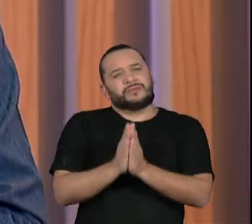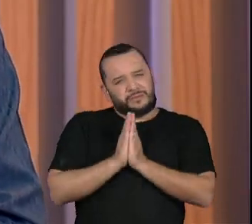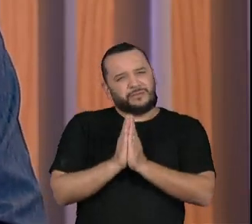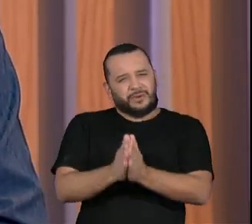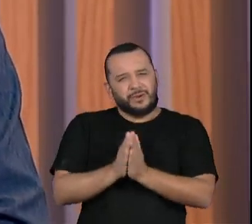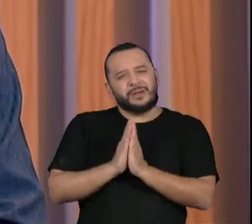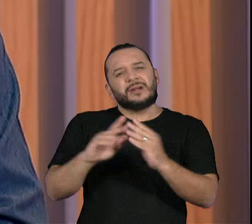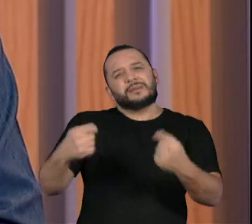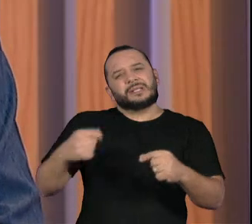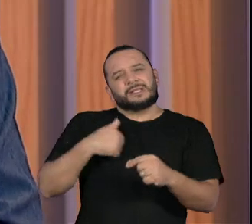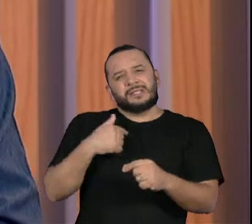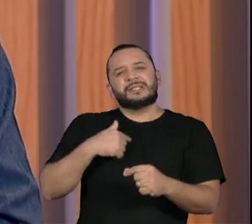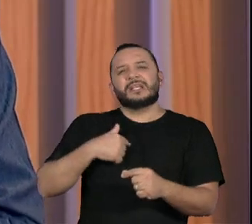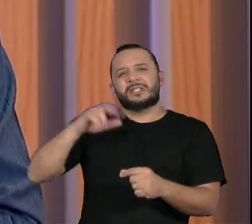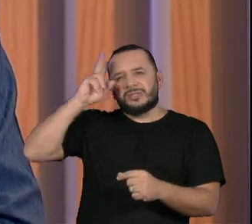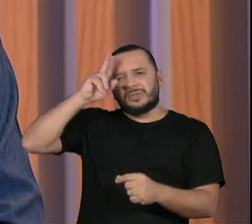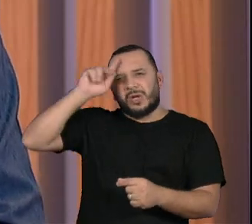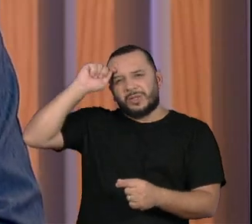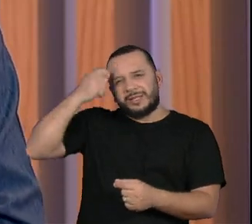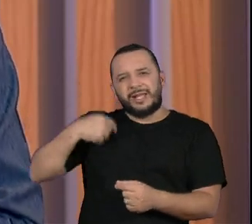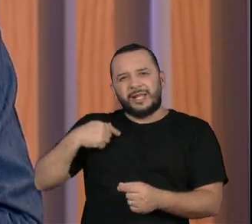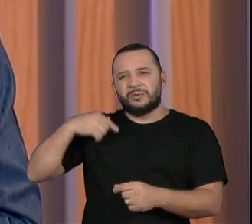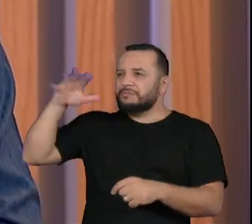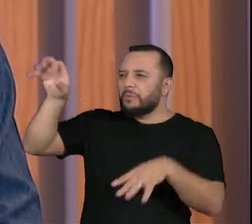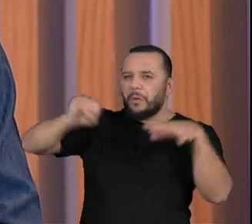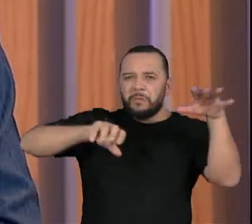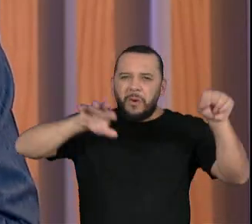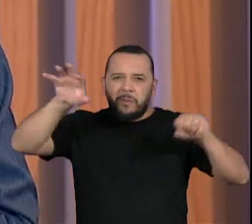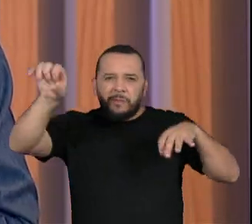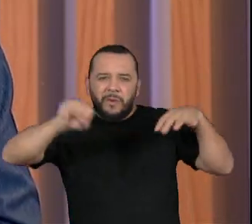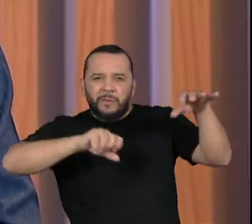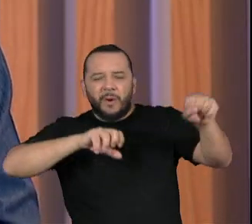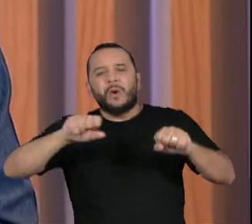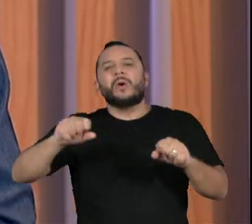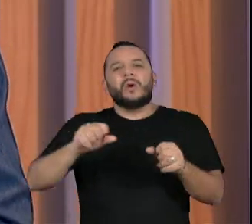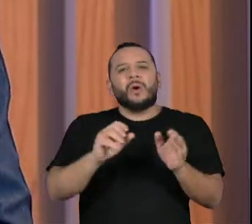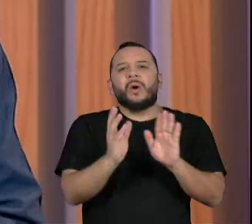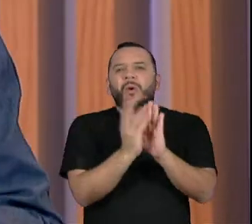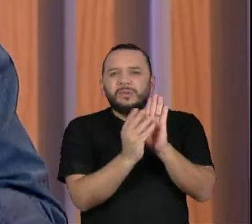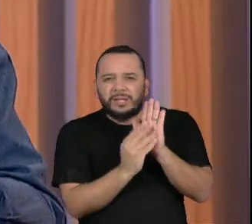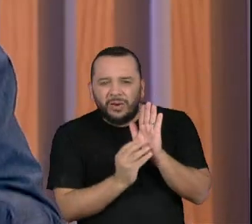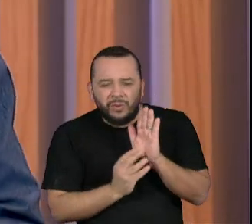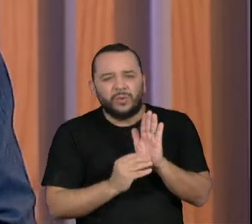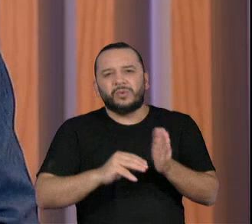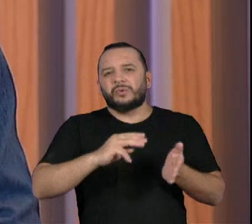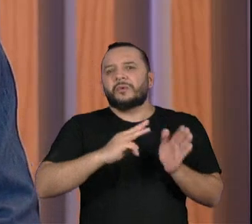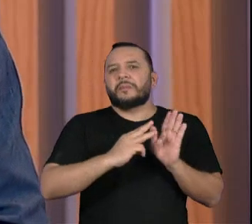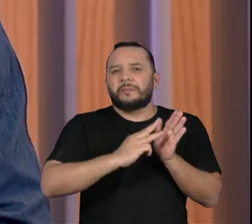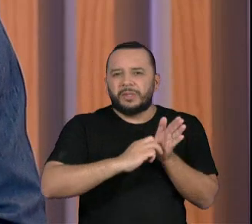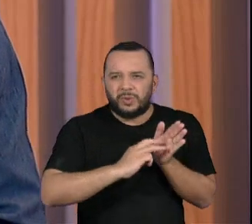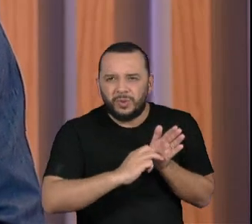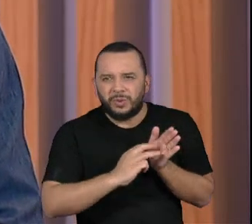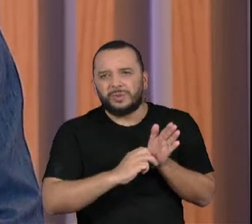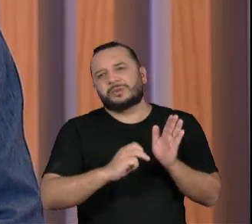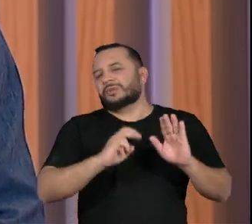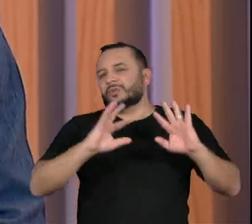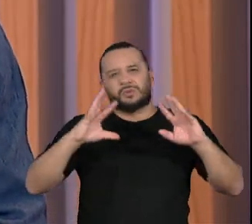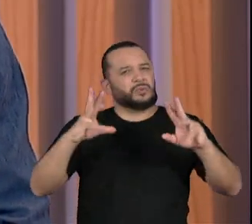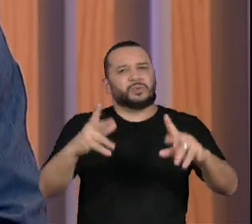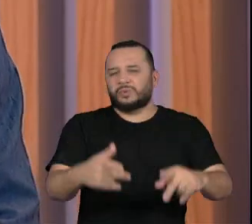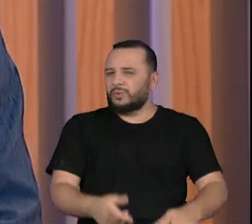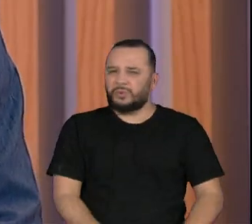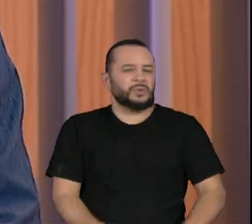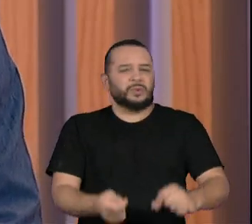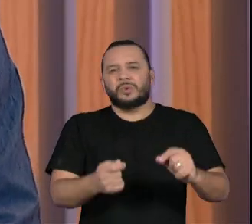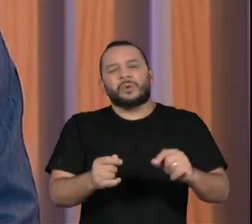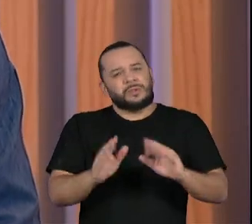em trazer para dentro da sala de aula, para os alunos, o conteúdo metodológico, toda essa produção bibliográfica, para que a